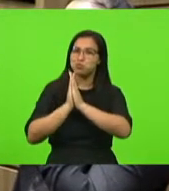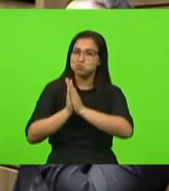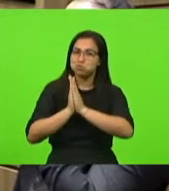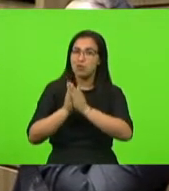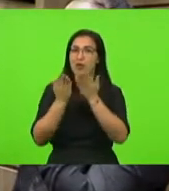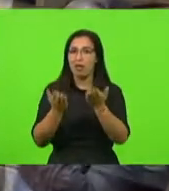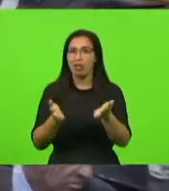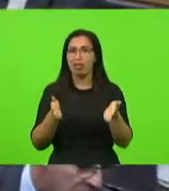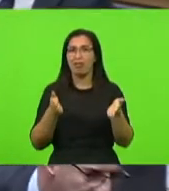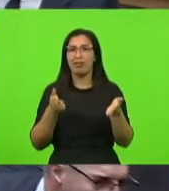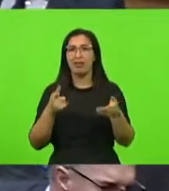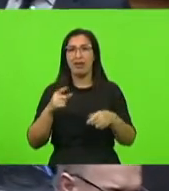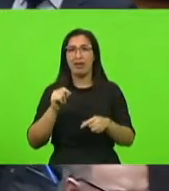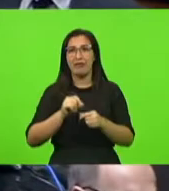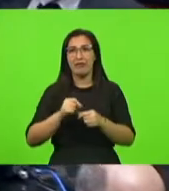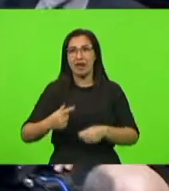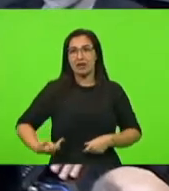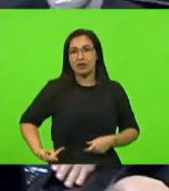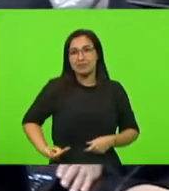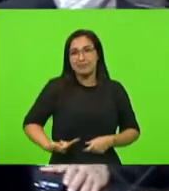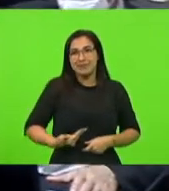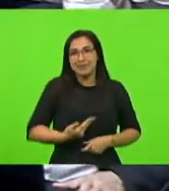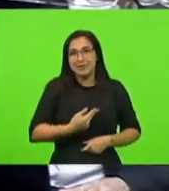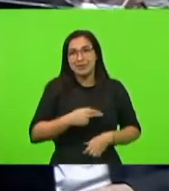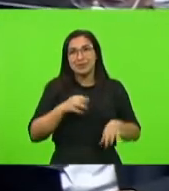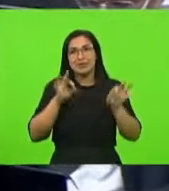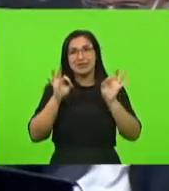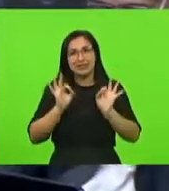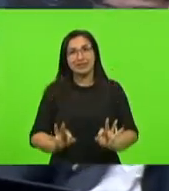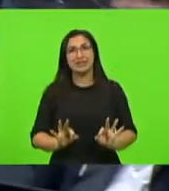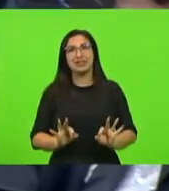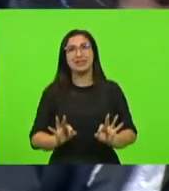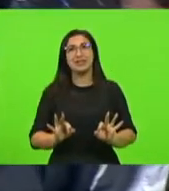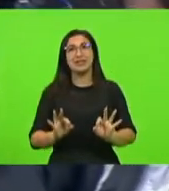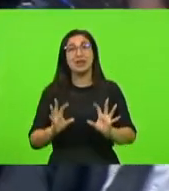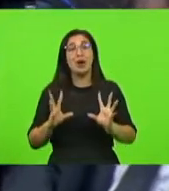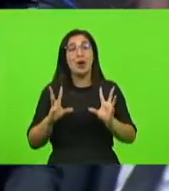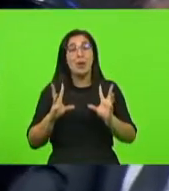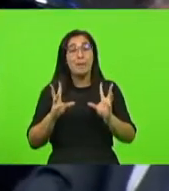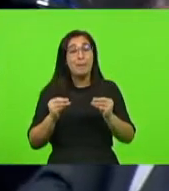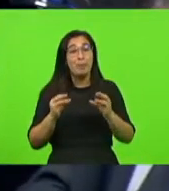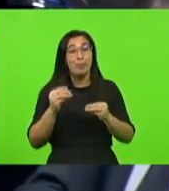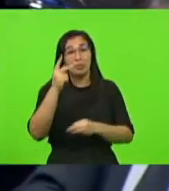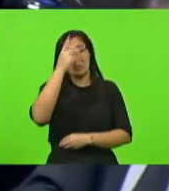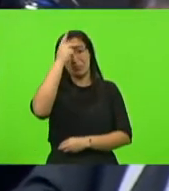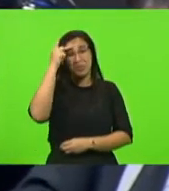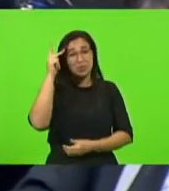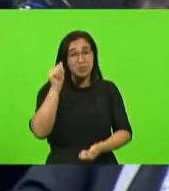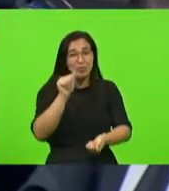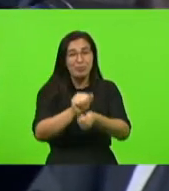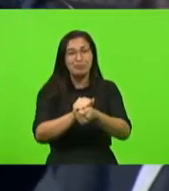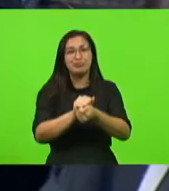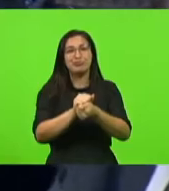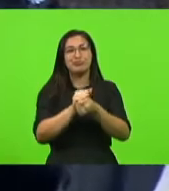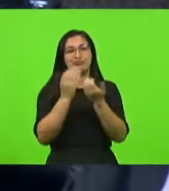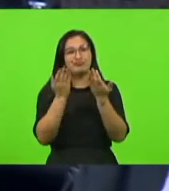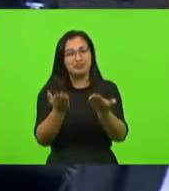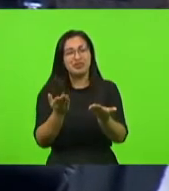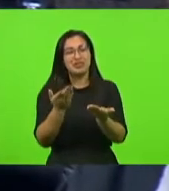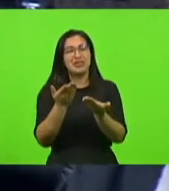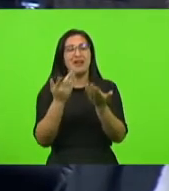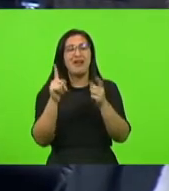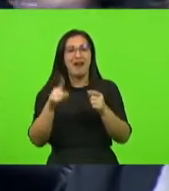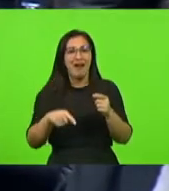de cirurgia e tenho a certeza que muita gente esteve com a senhora nesse momento e Vossa Excelência é uma pessoa